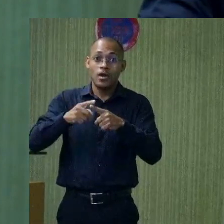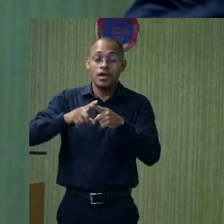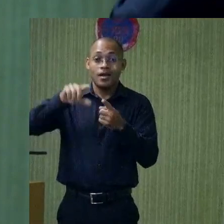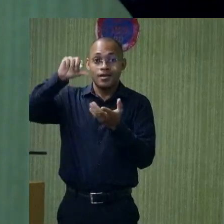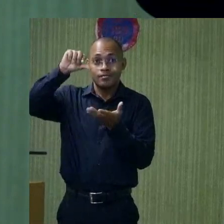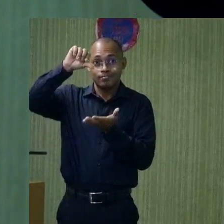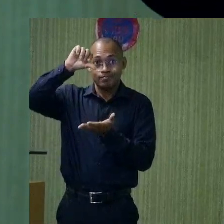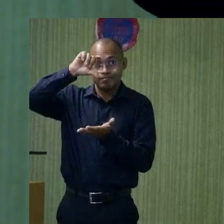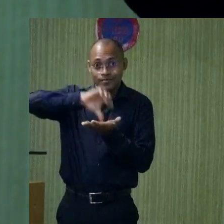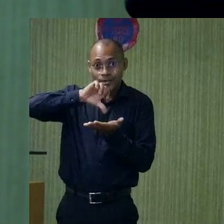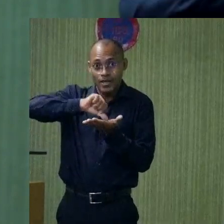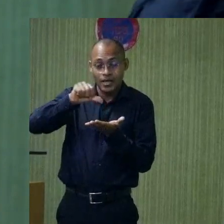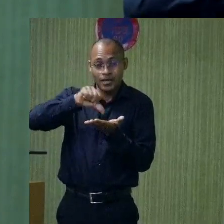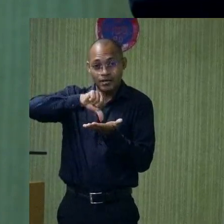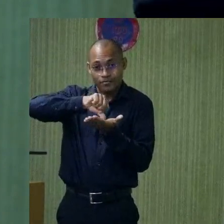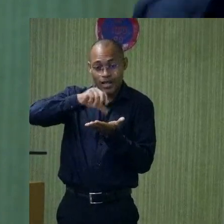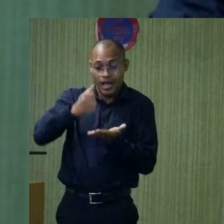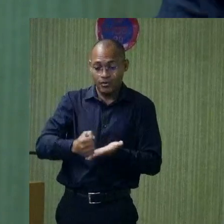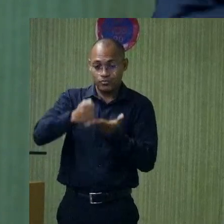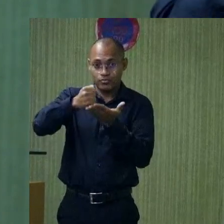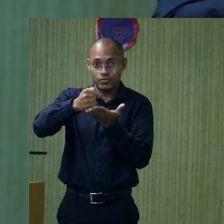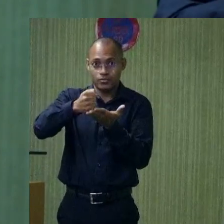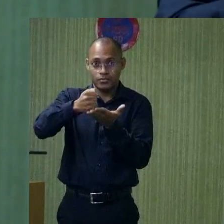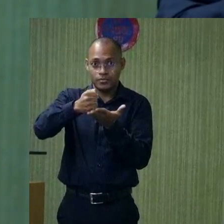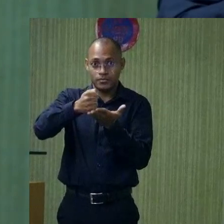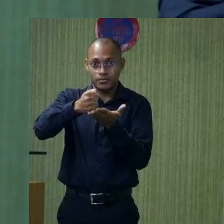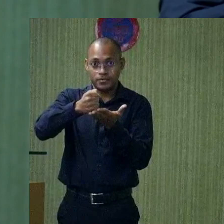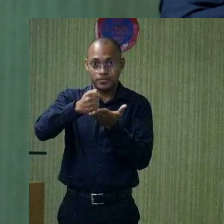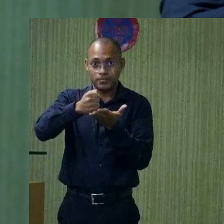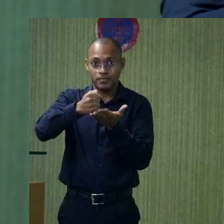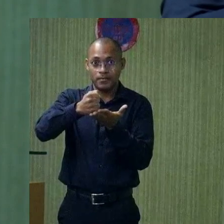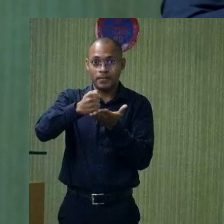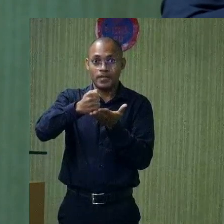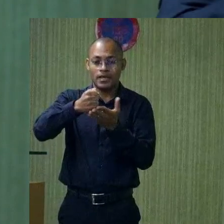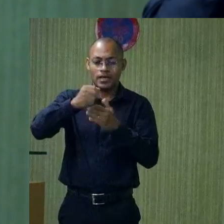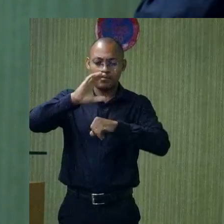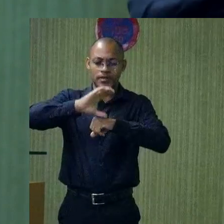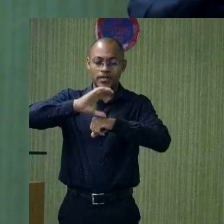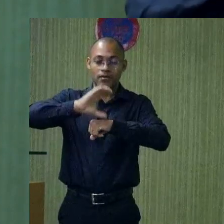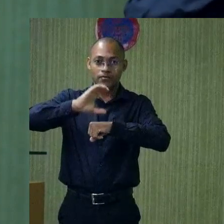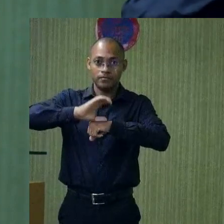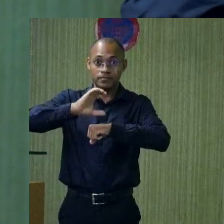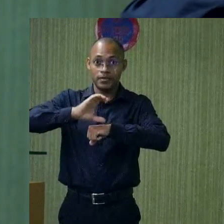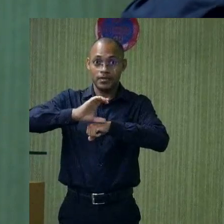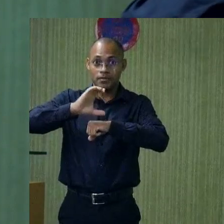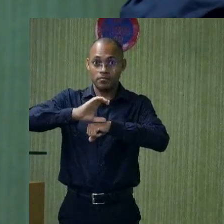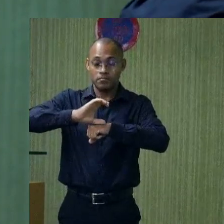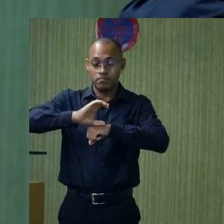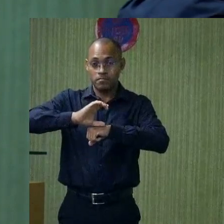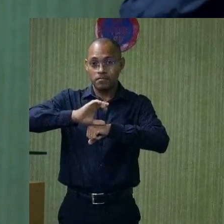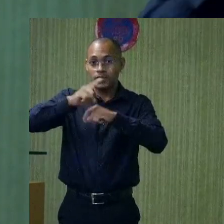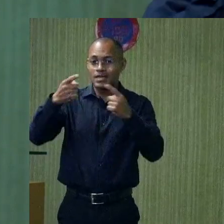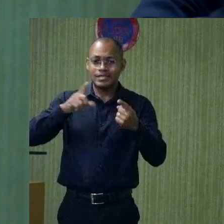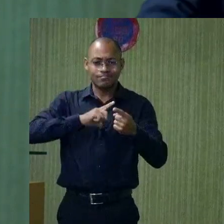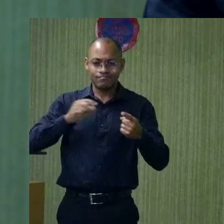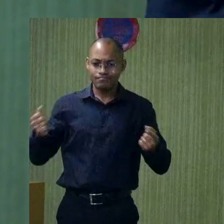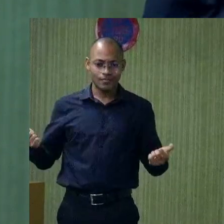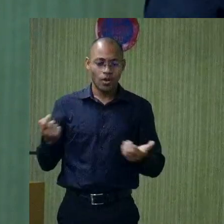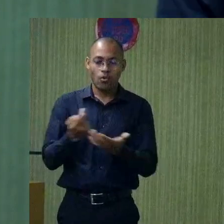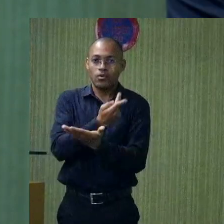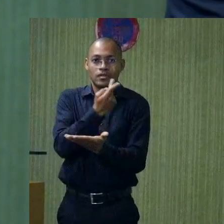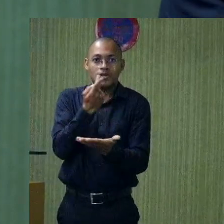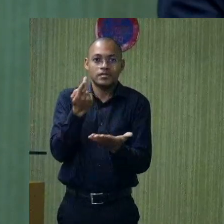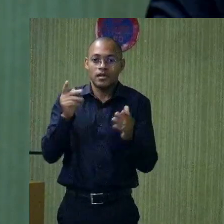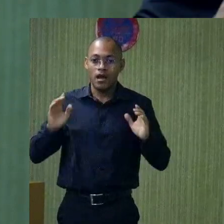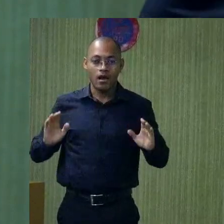capital ela dá suporte Quando acontecem eventos desastres imprevistos como esse nessa